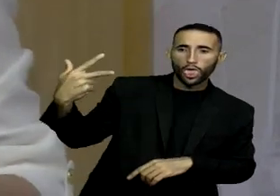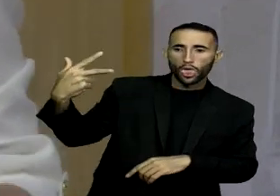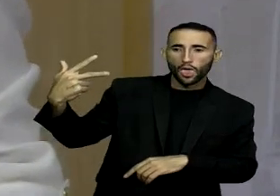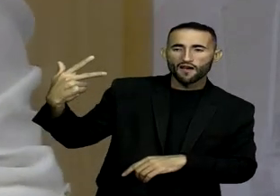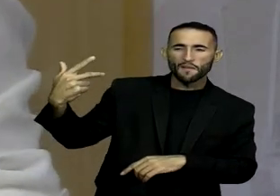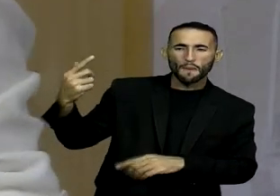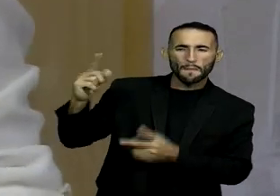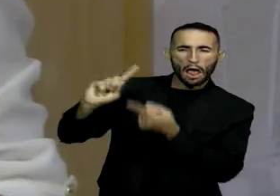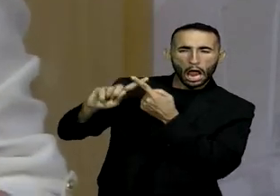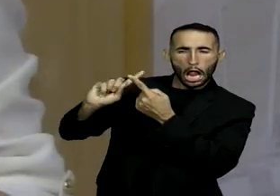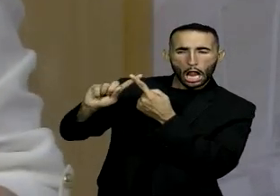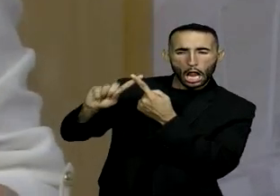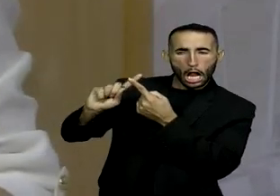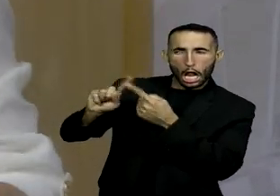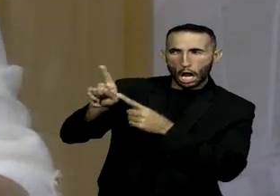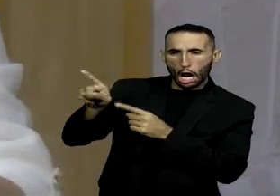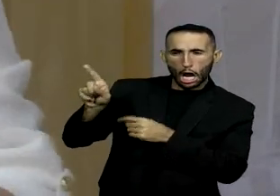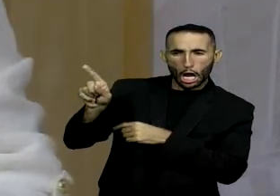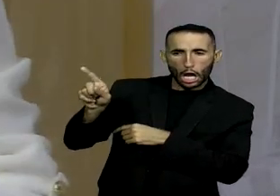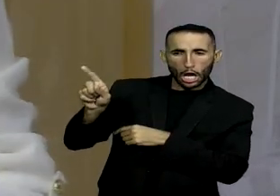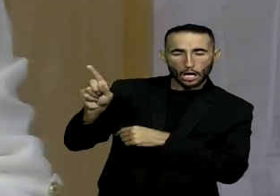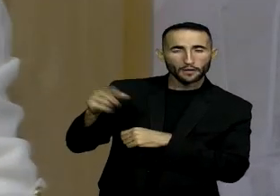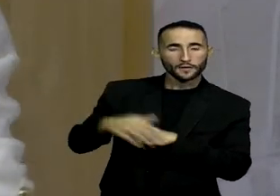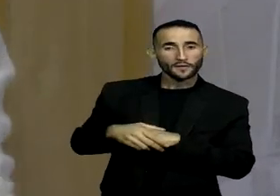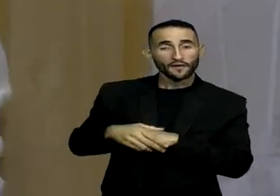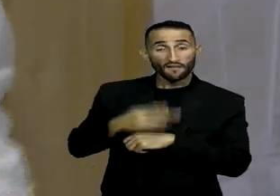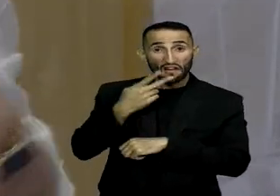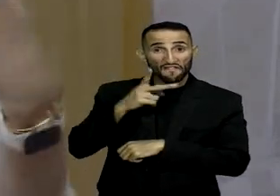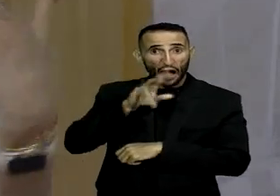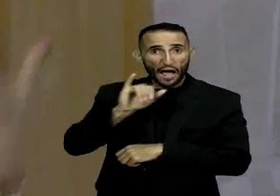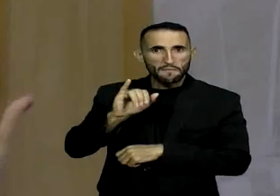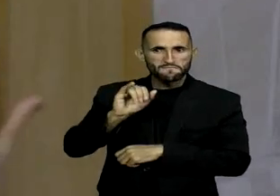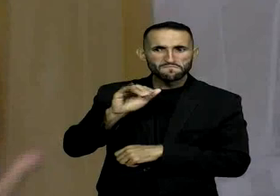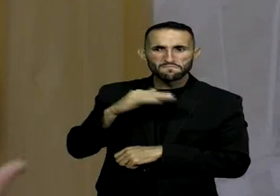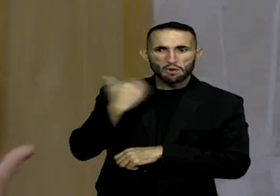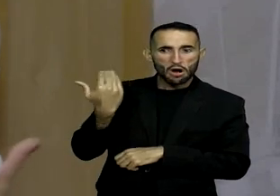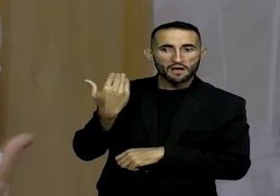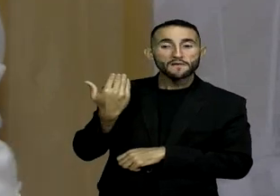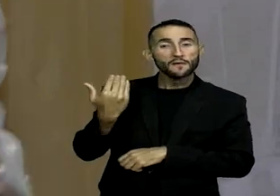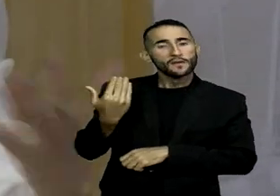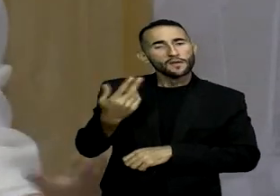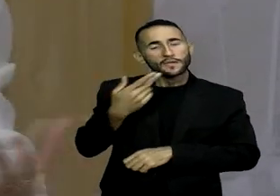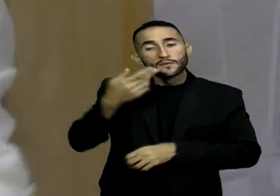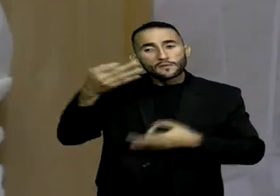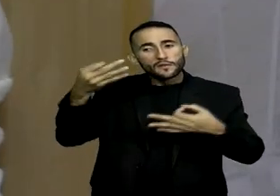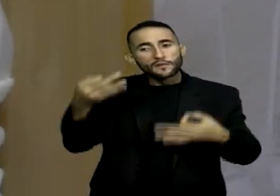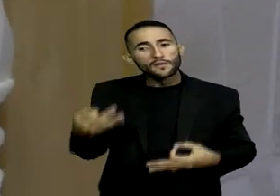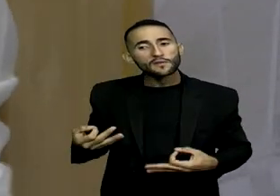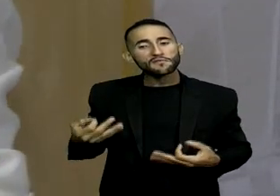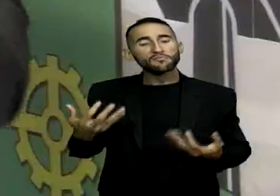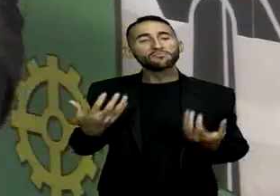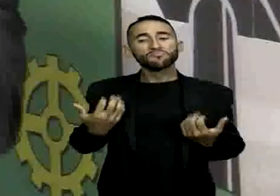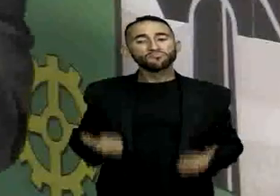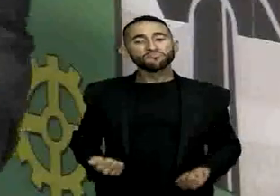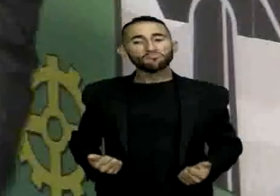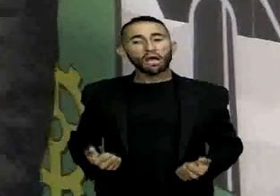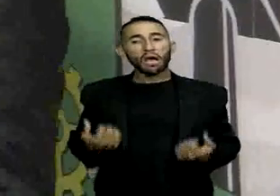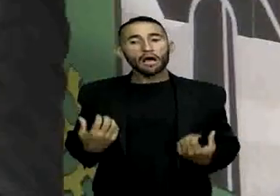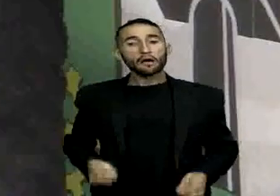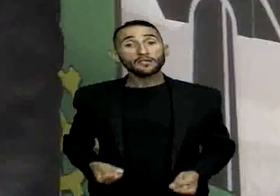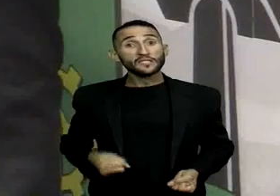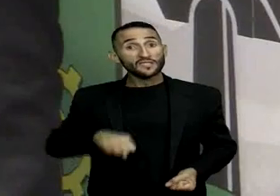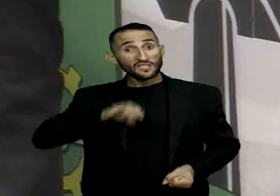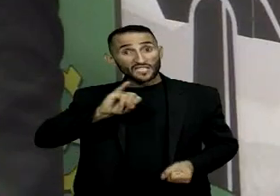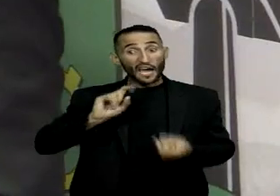vídeo, porque eu também assisti, né? Que ameaça matar, quer dizer, tinha tanta certeza de impunidade. E já ameaça já é um crime